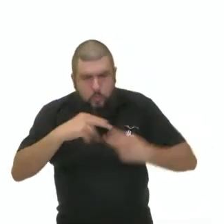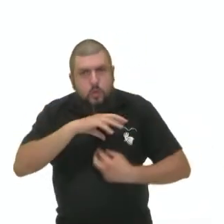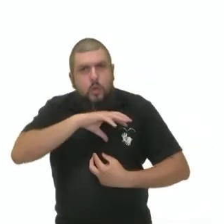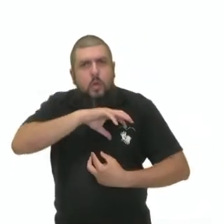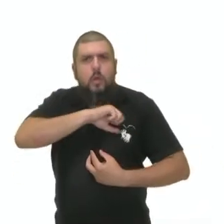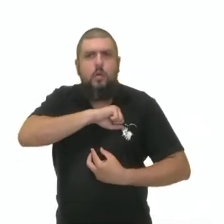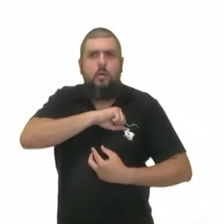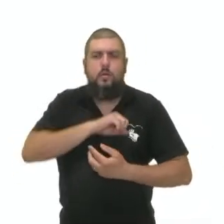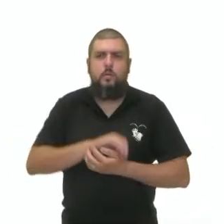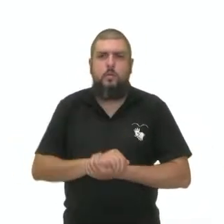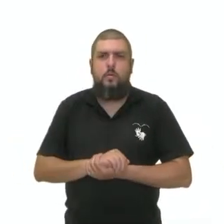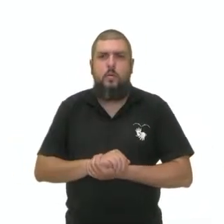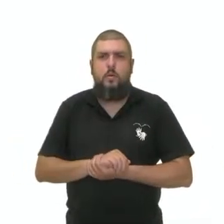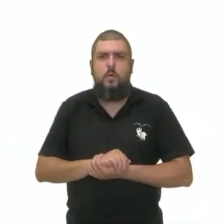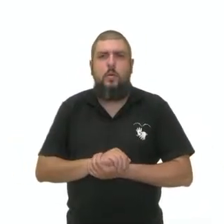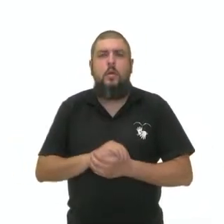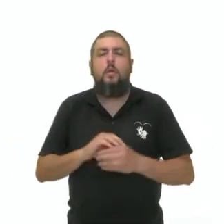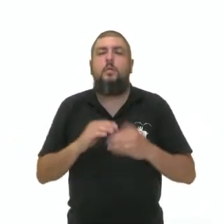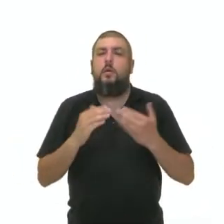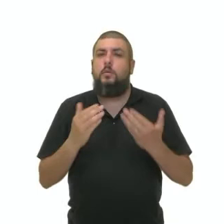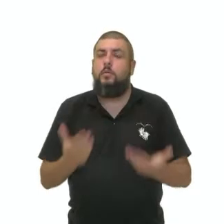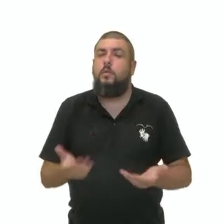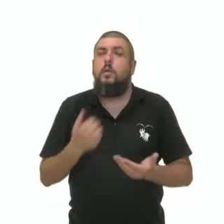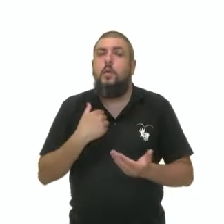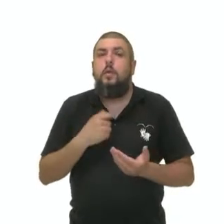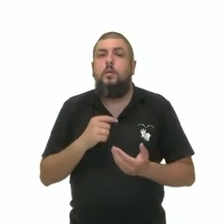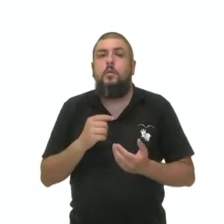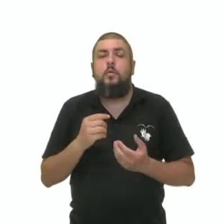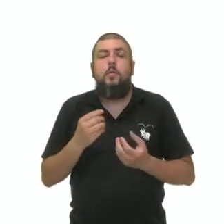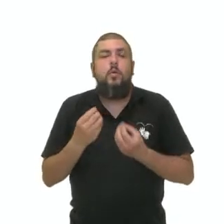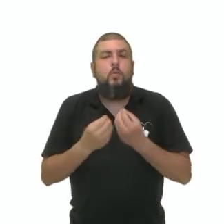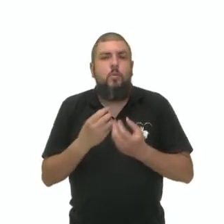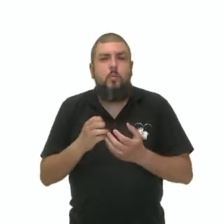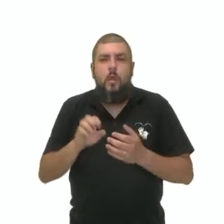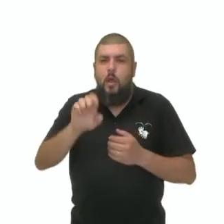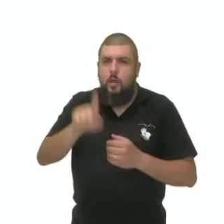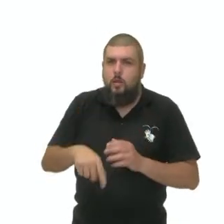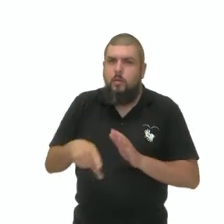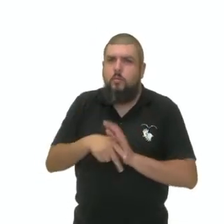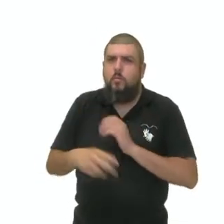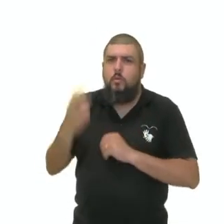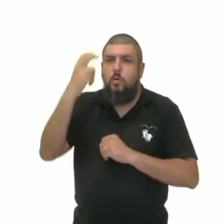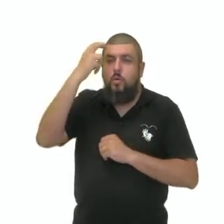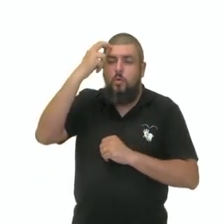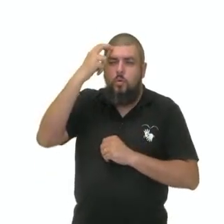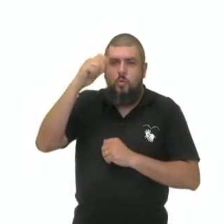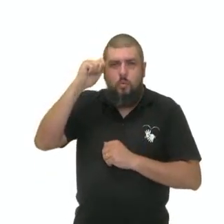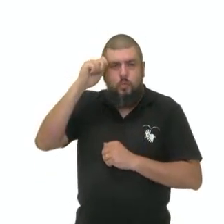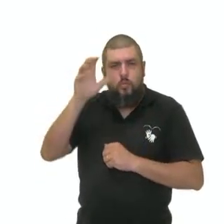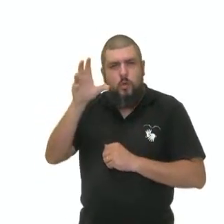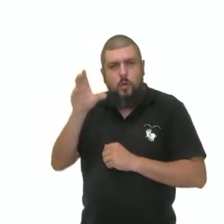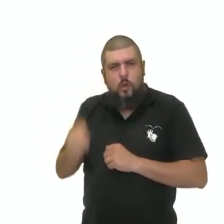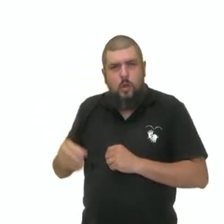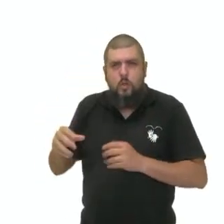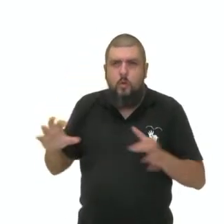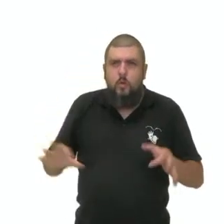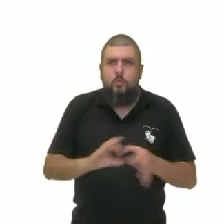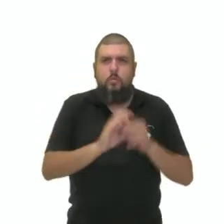trabalho, ainda pontuado com outros elementos da cultura afro-brasileira e permeado pela noção